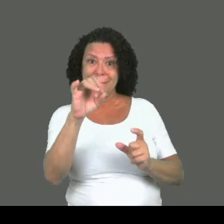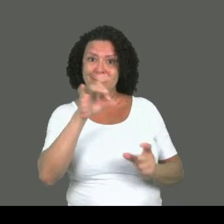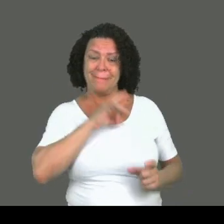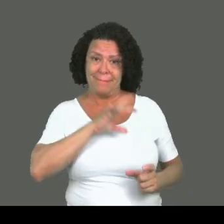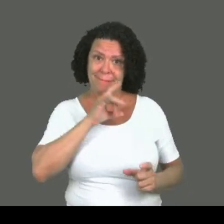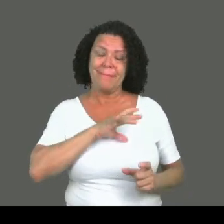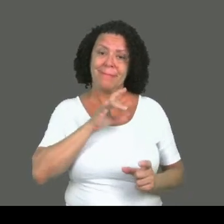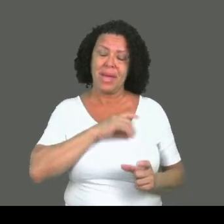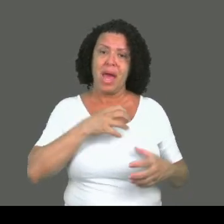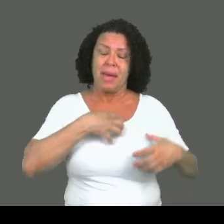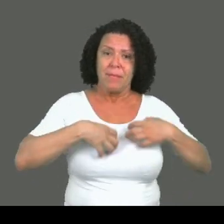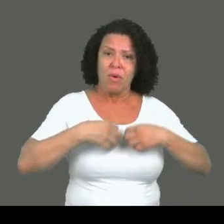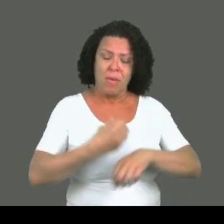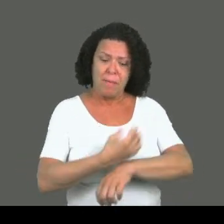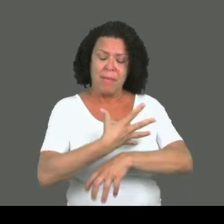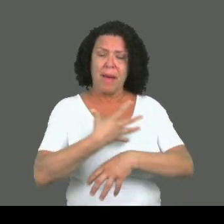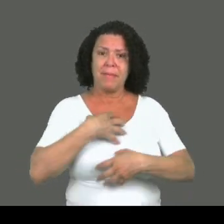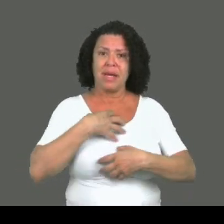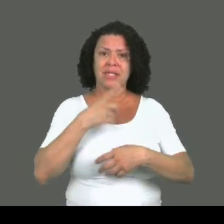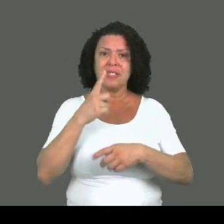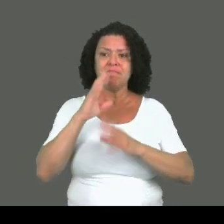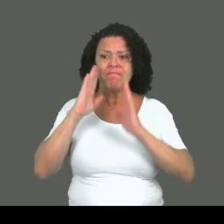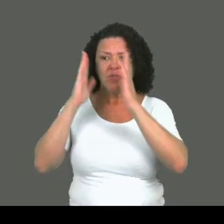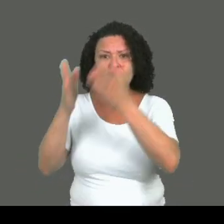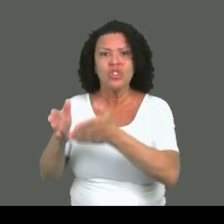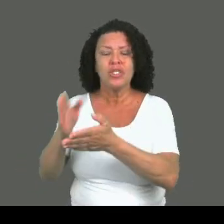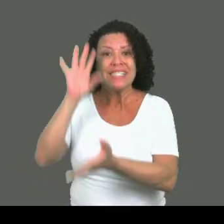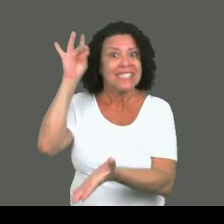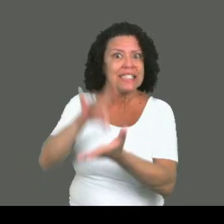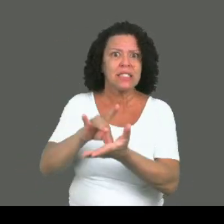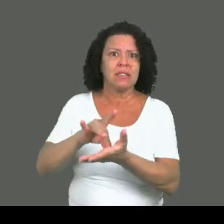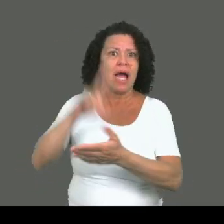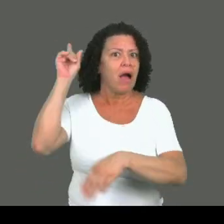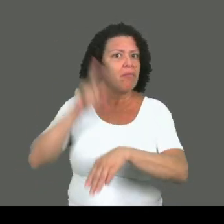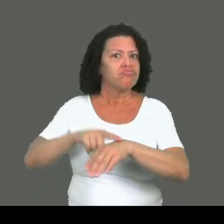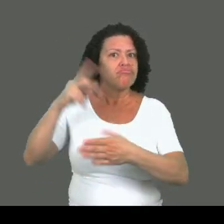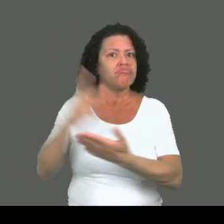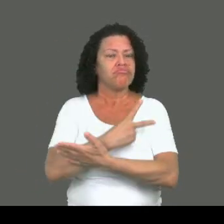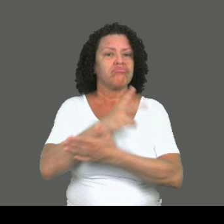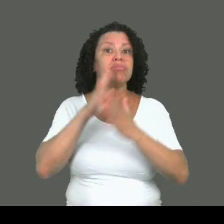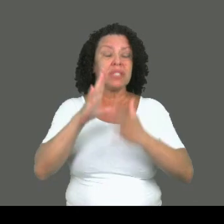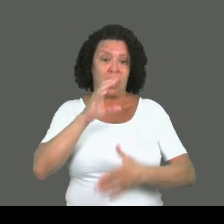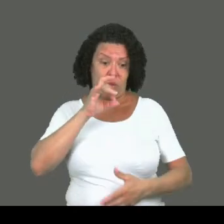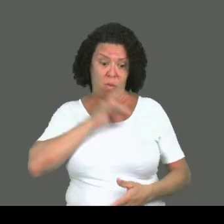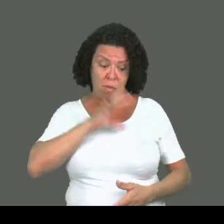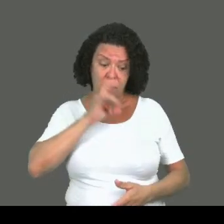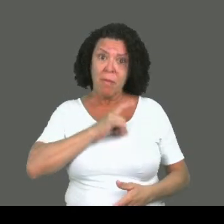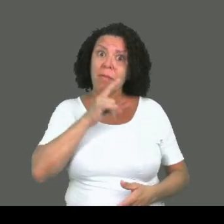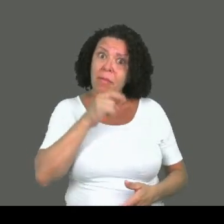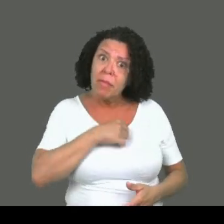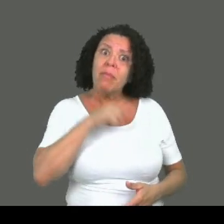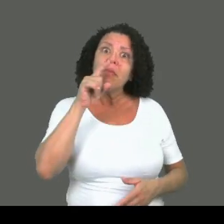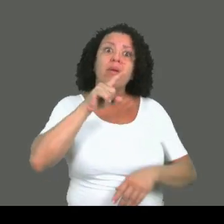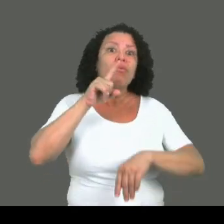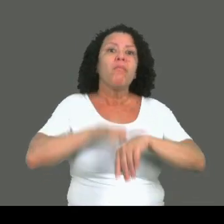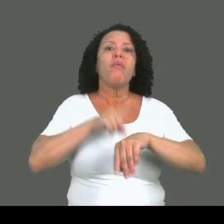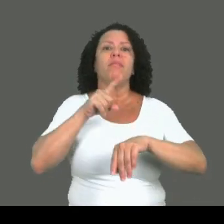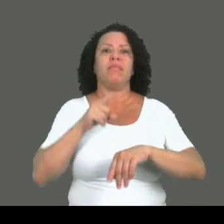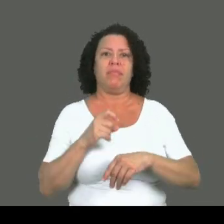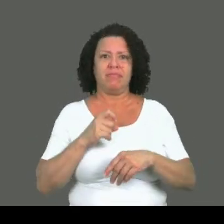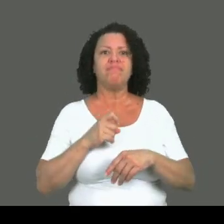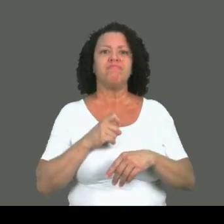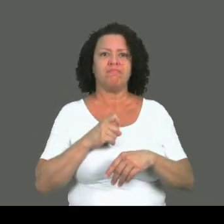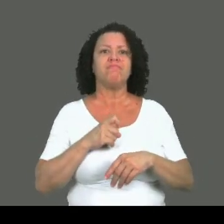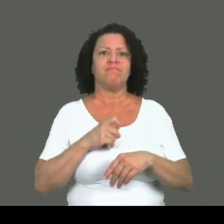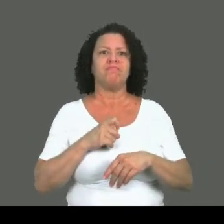engatilhada por algo muito específico e imediato, tá? Então, o medo, ele é uma reação momentânea.